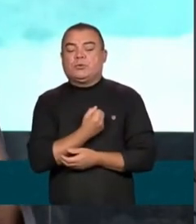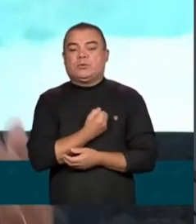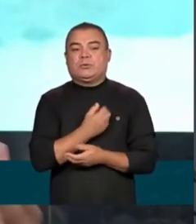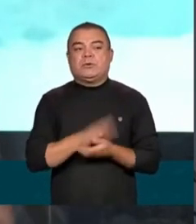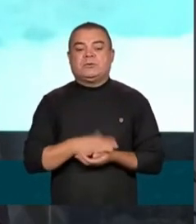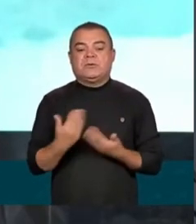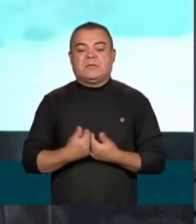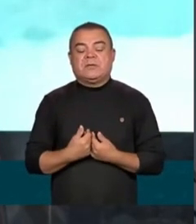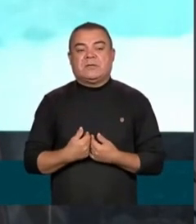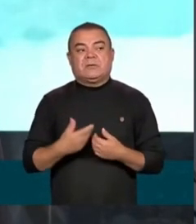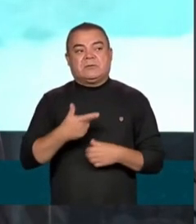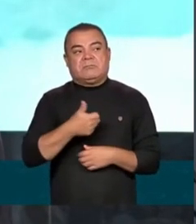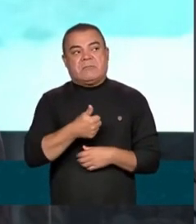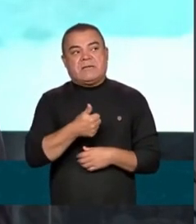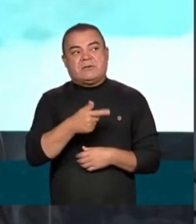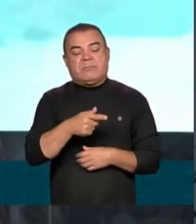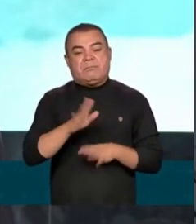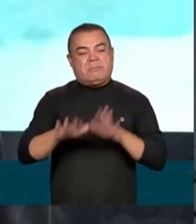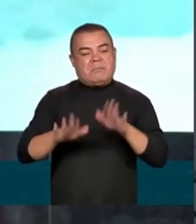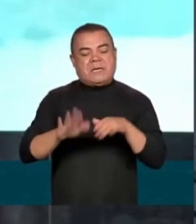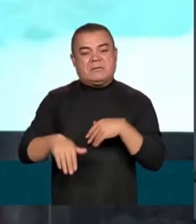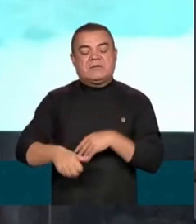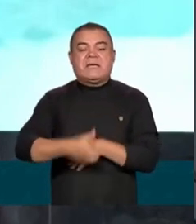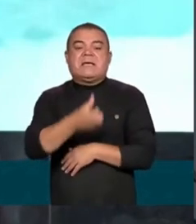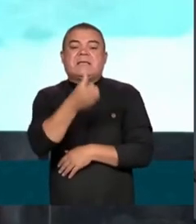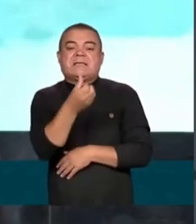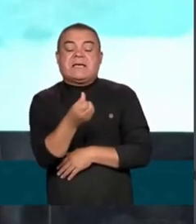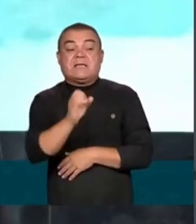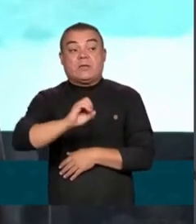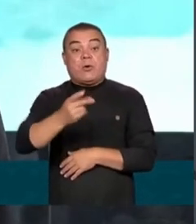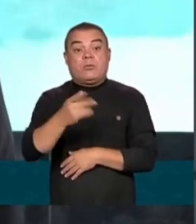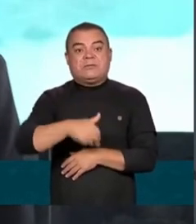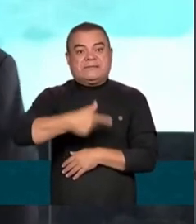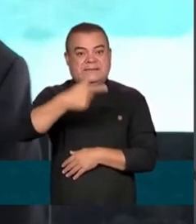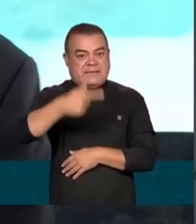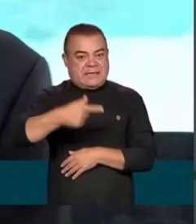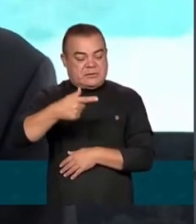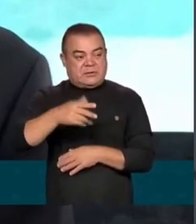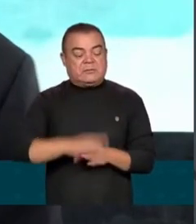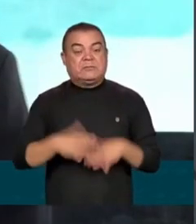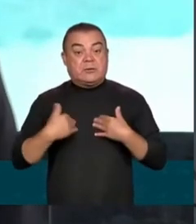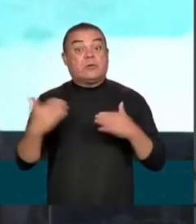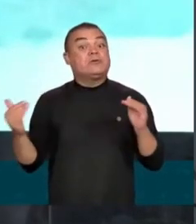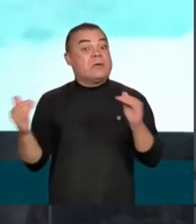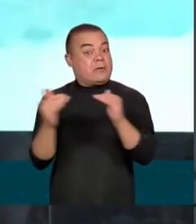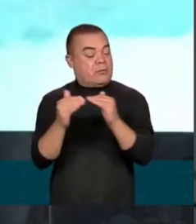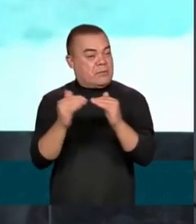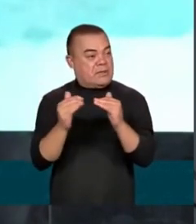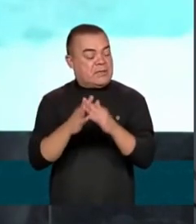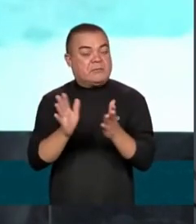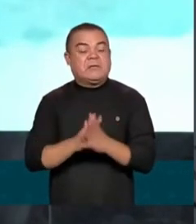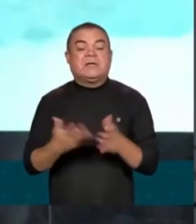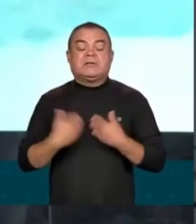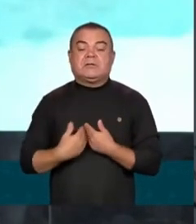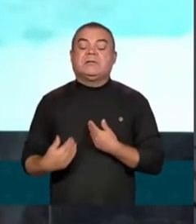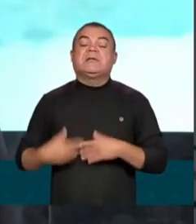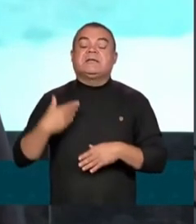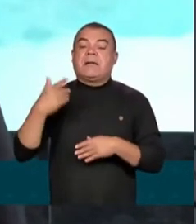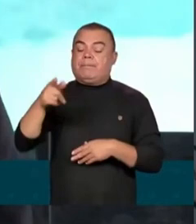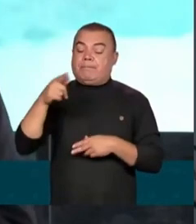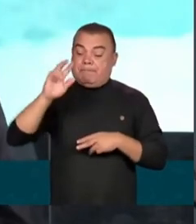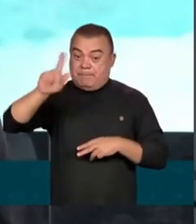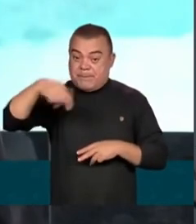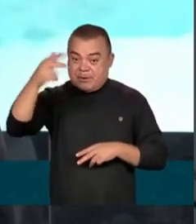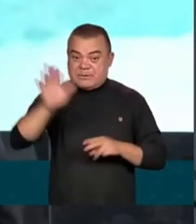contando das 12 em torno de 6 7 comissões mistas ser instaladas já fechamos um acordo de já instalar na próxima